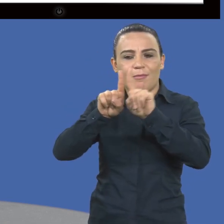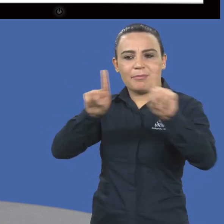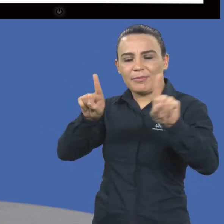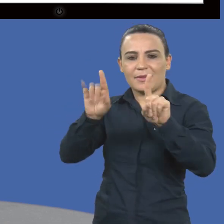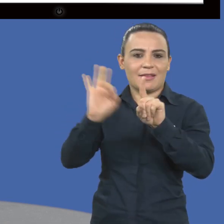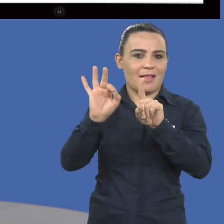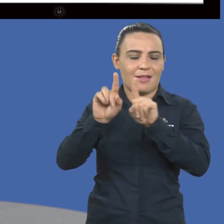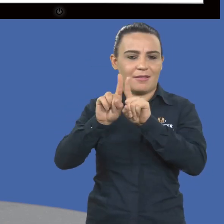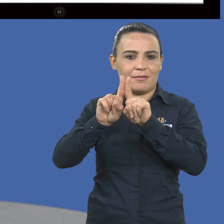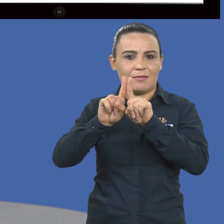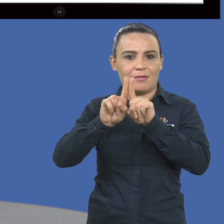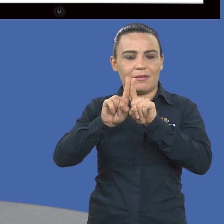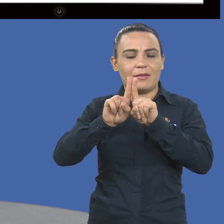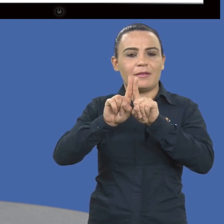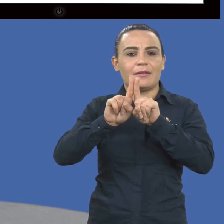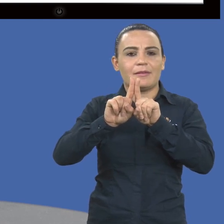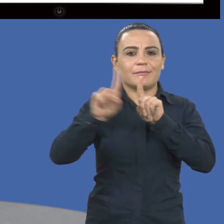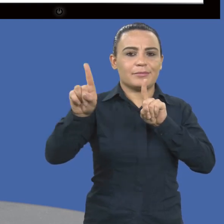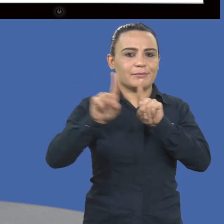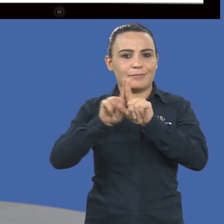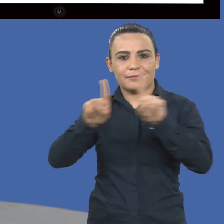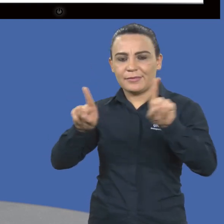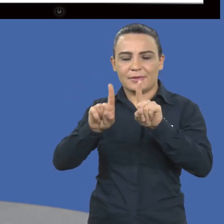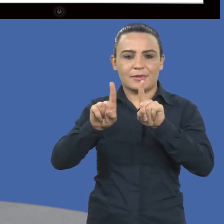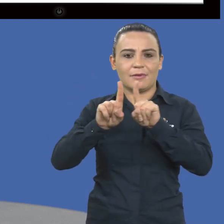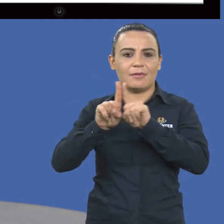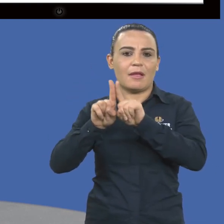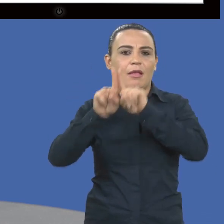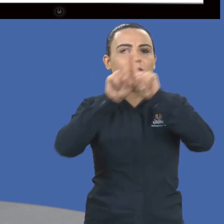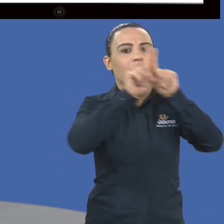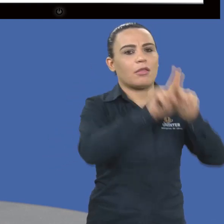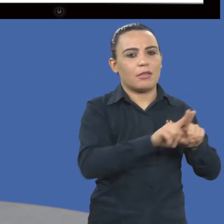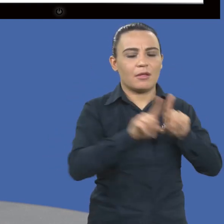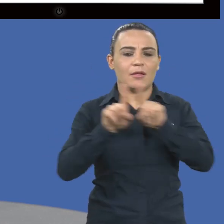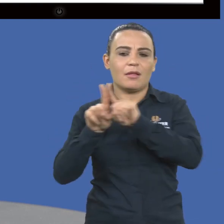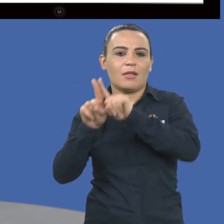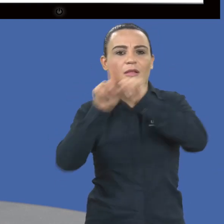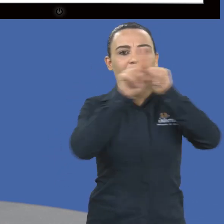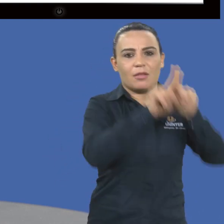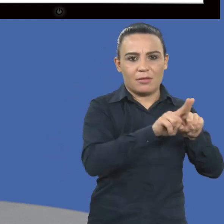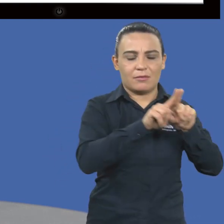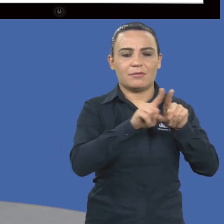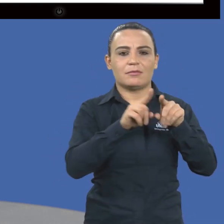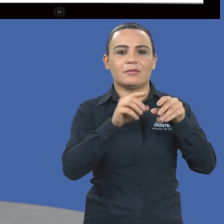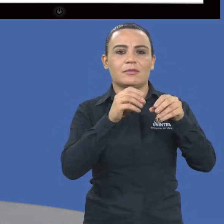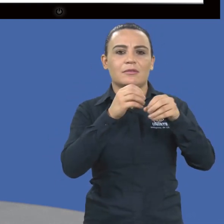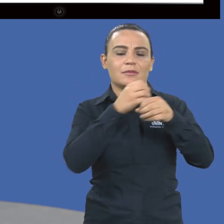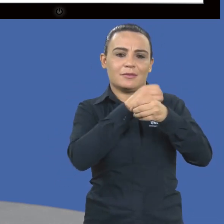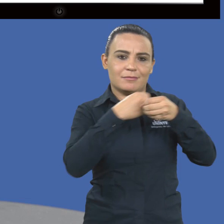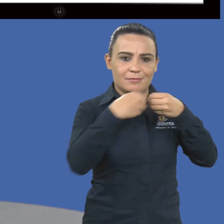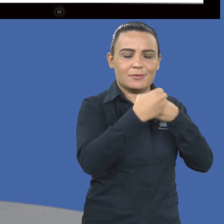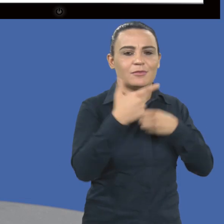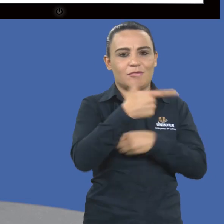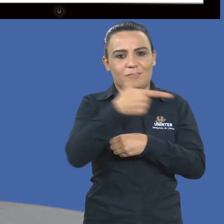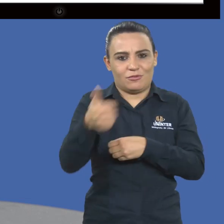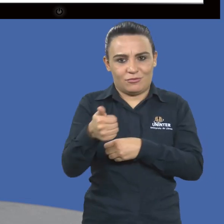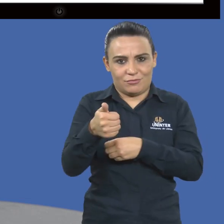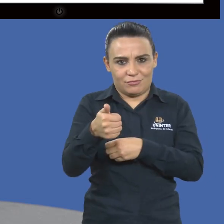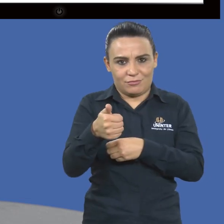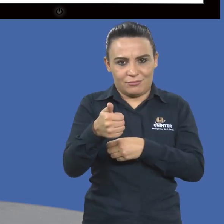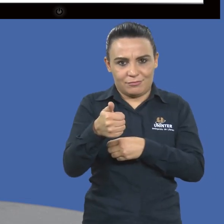e foram para um mesmo gameta. Então, esse gameta já está contribuindo com uma dose dupla do cromossomo